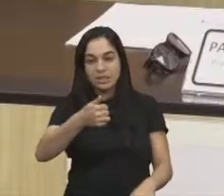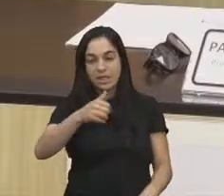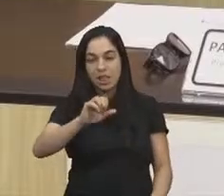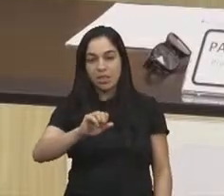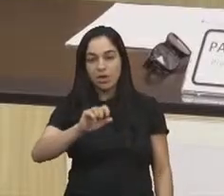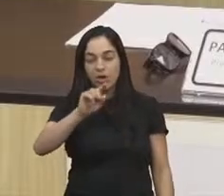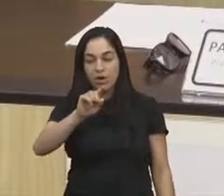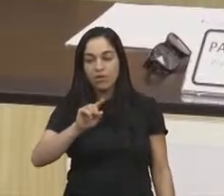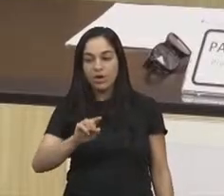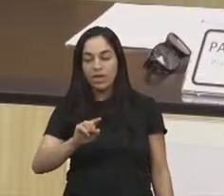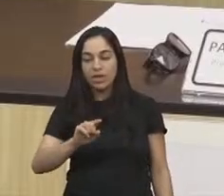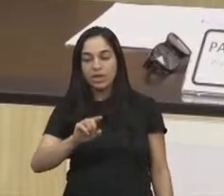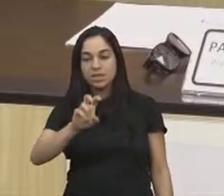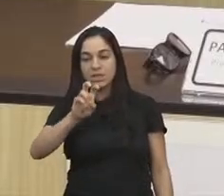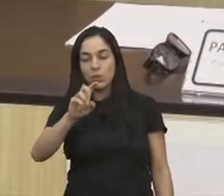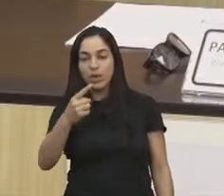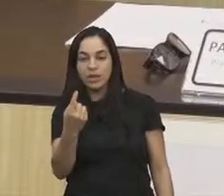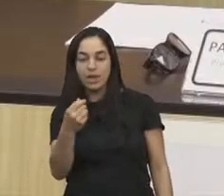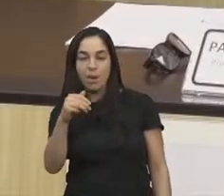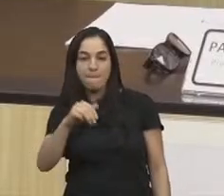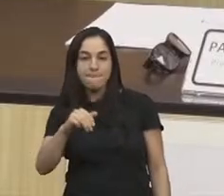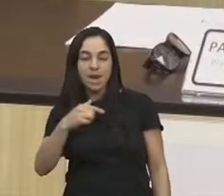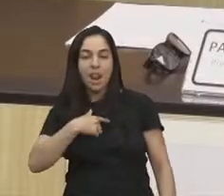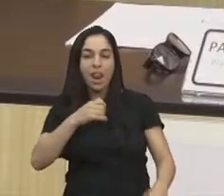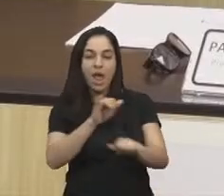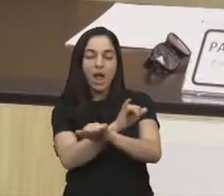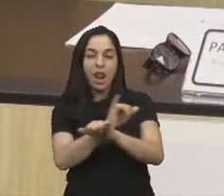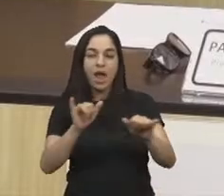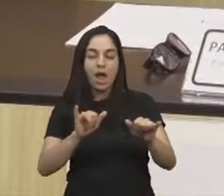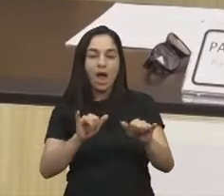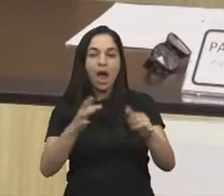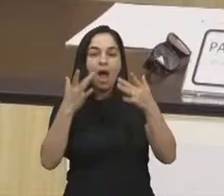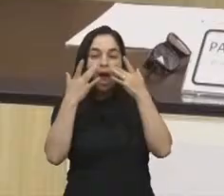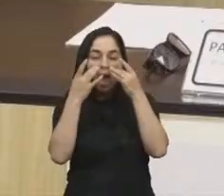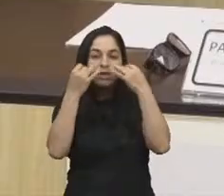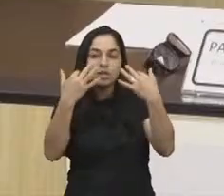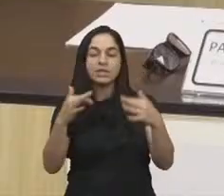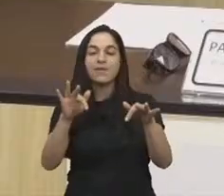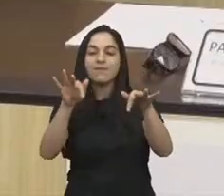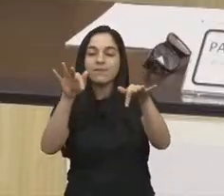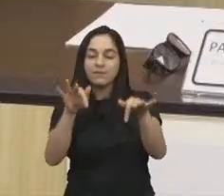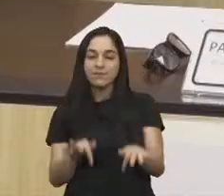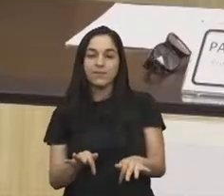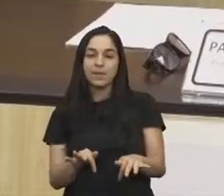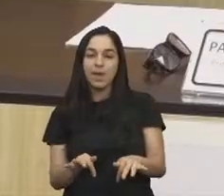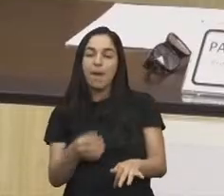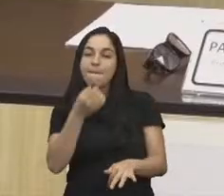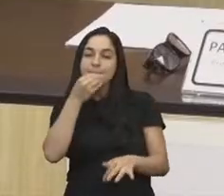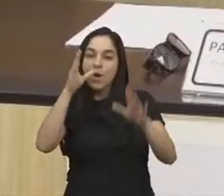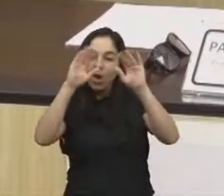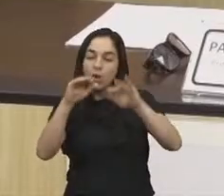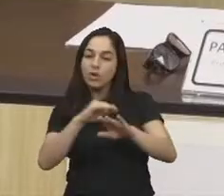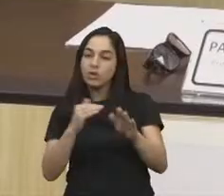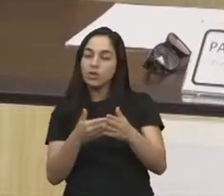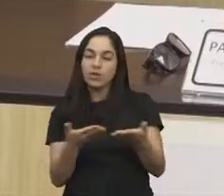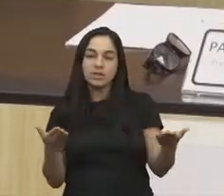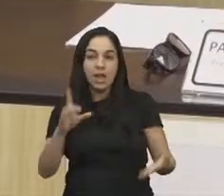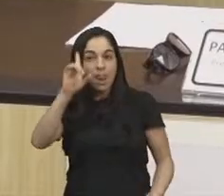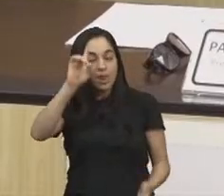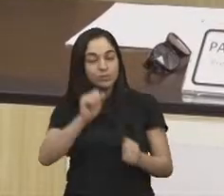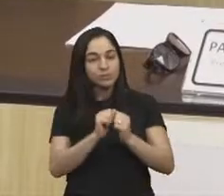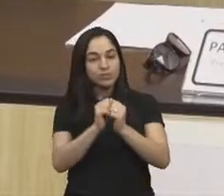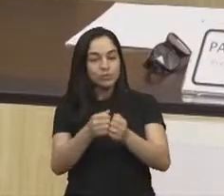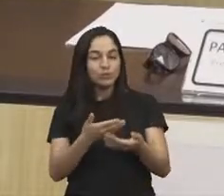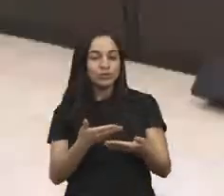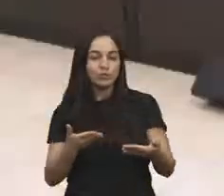19h51, declaro encerrado a presente audiência pública. Uma boa noite a todos e fiquem com Deus.